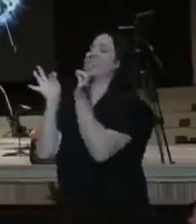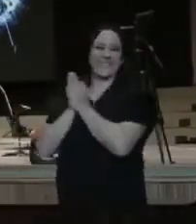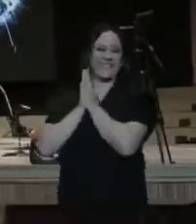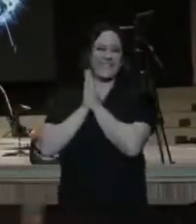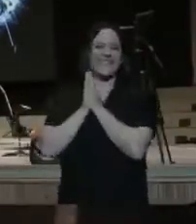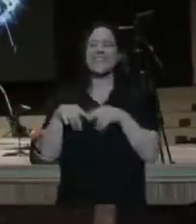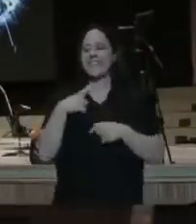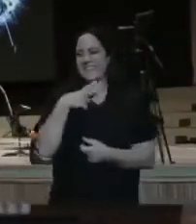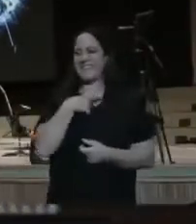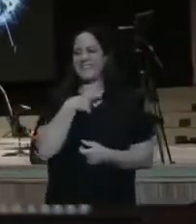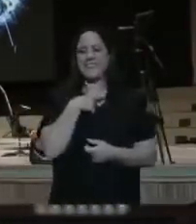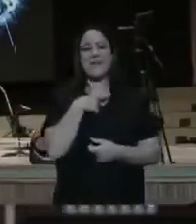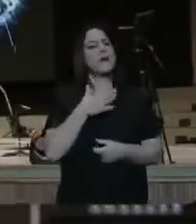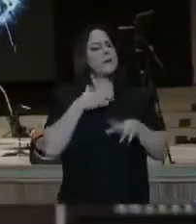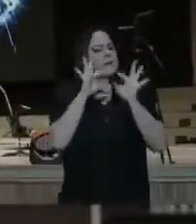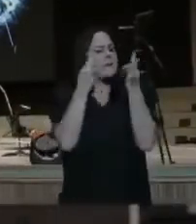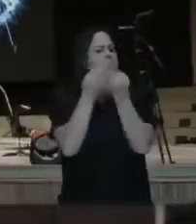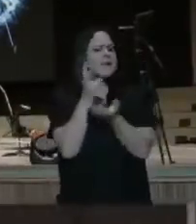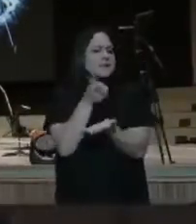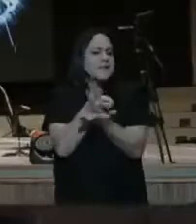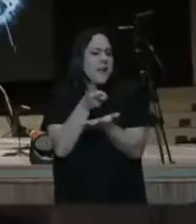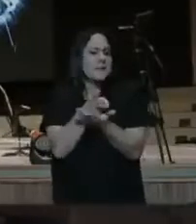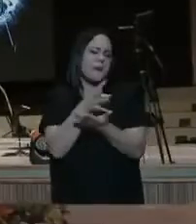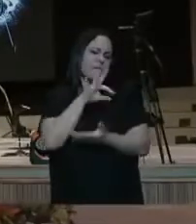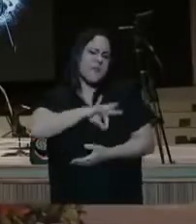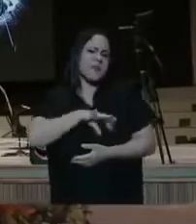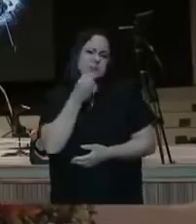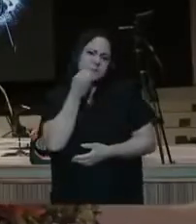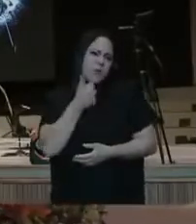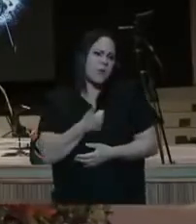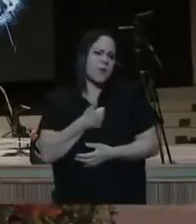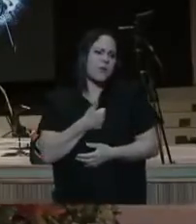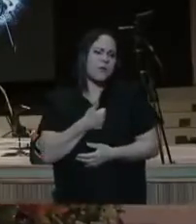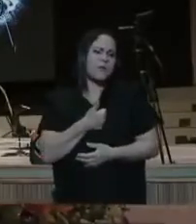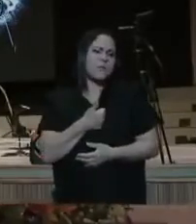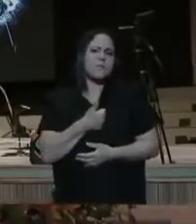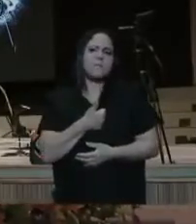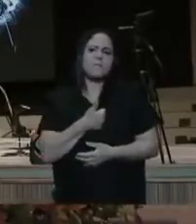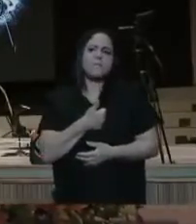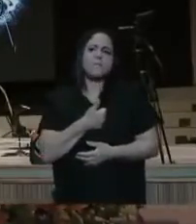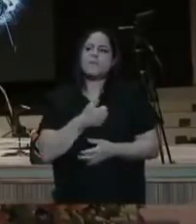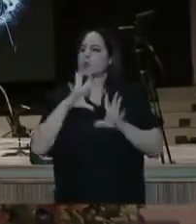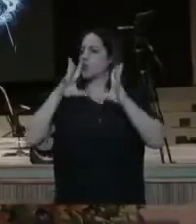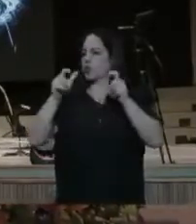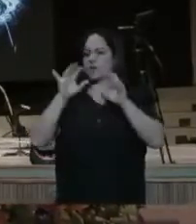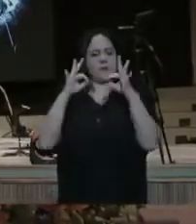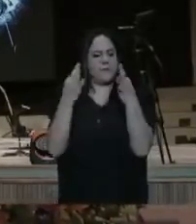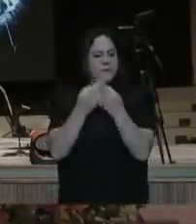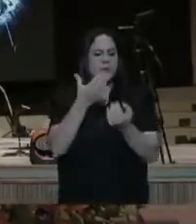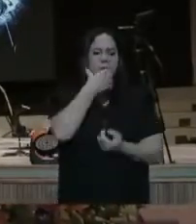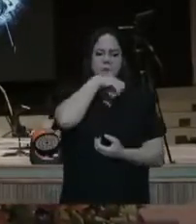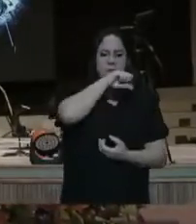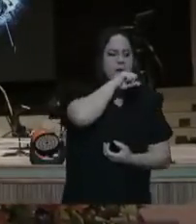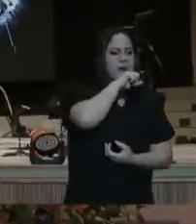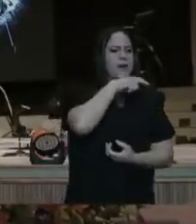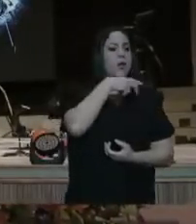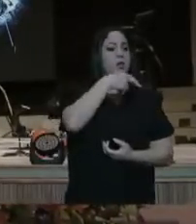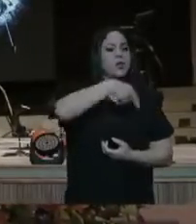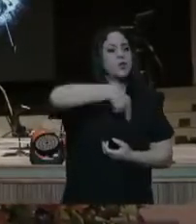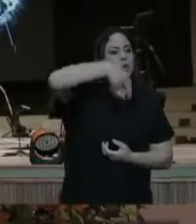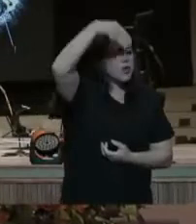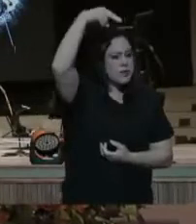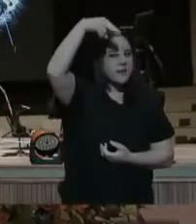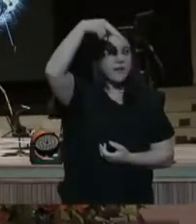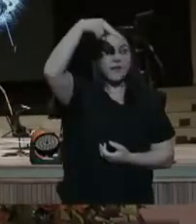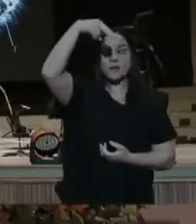minha família sempre teve uma boa condição financeira toda minha família parte de pai no nordeste só